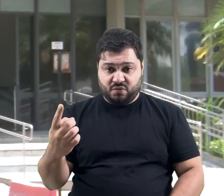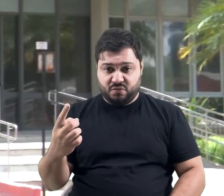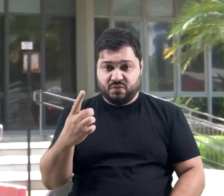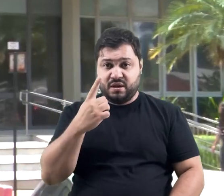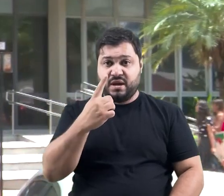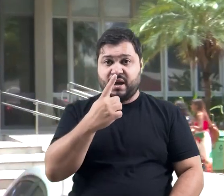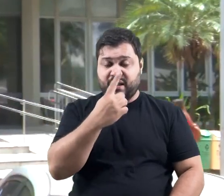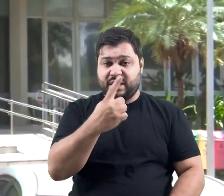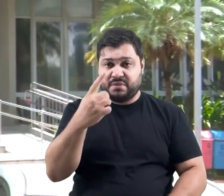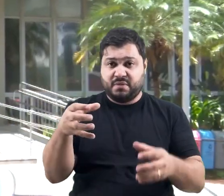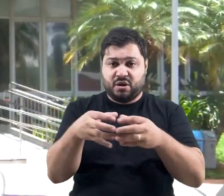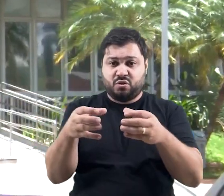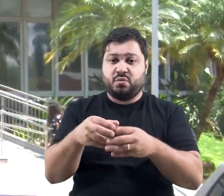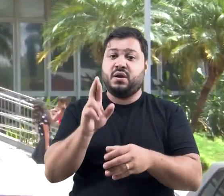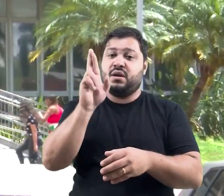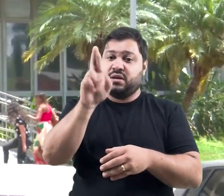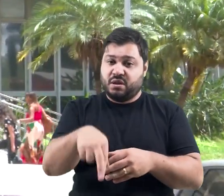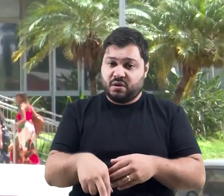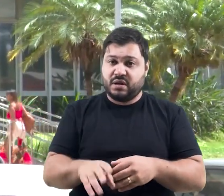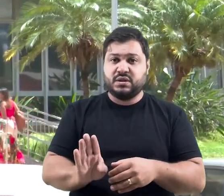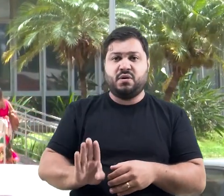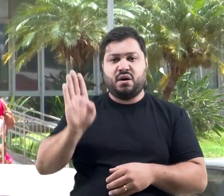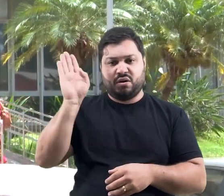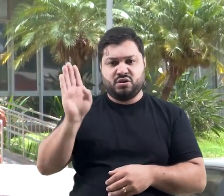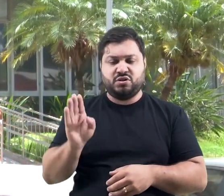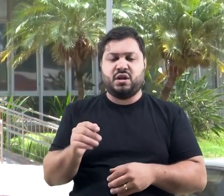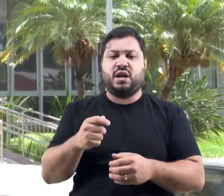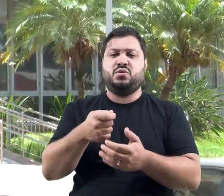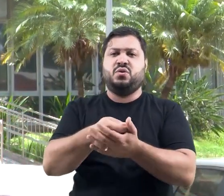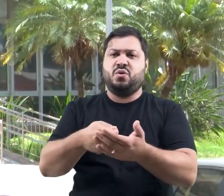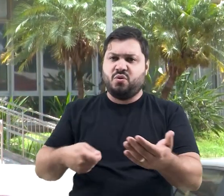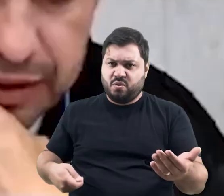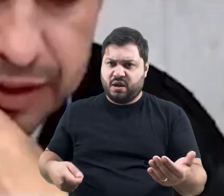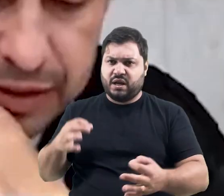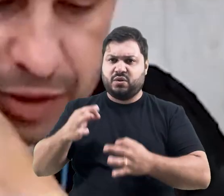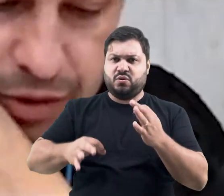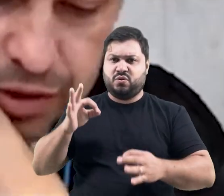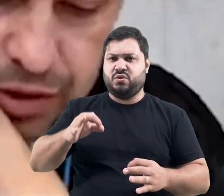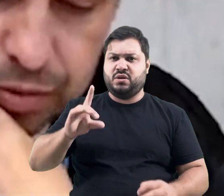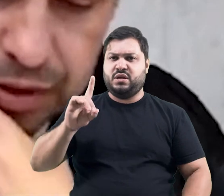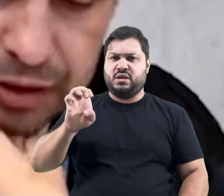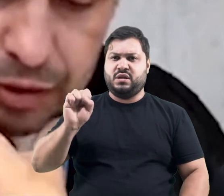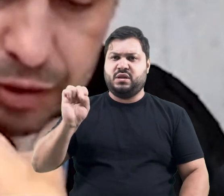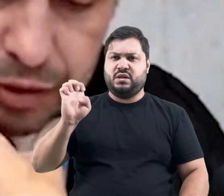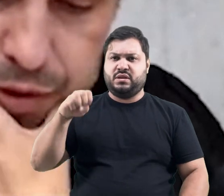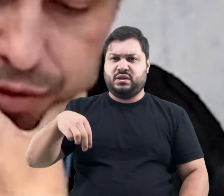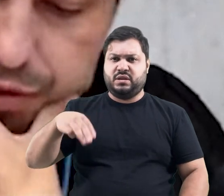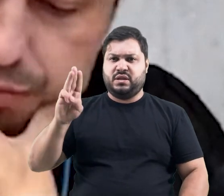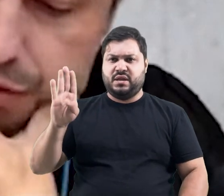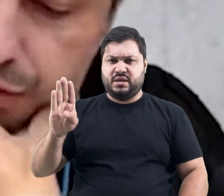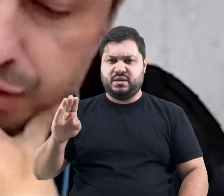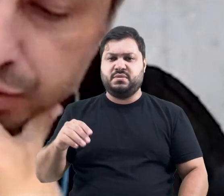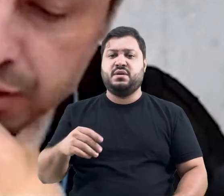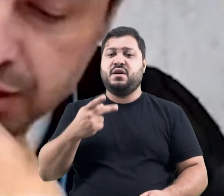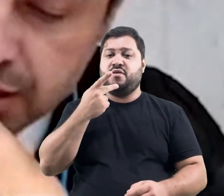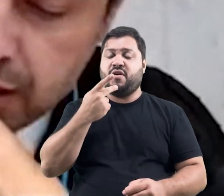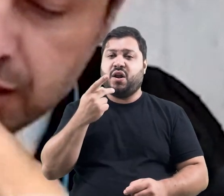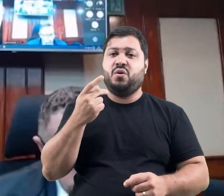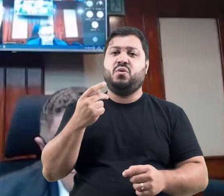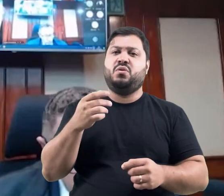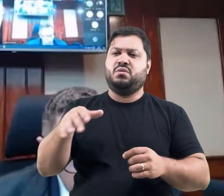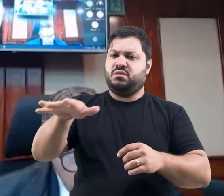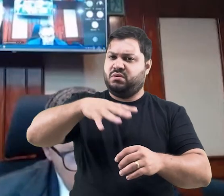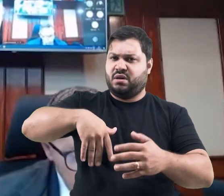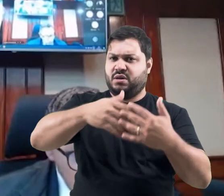No TRF1, a 11ª turma deu razão ao candidato. O relator, desembargador federal Rafael Paulo Soares